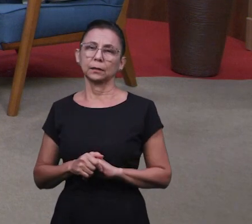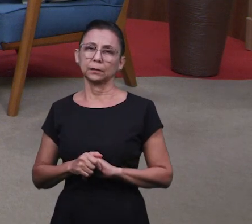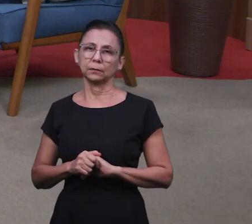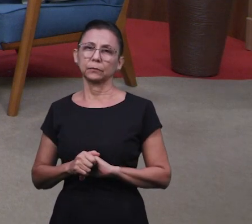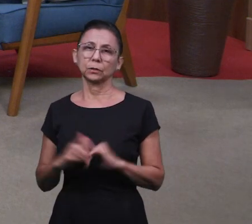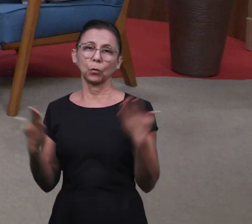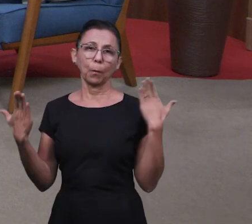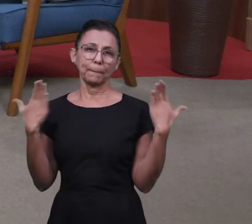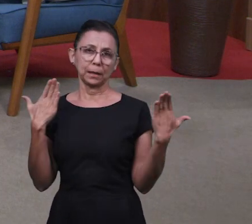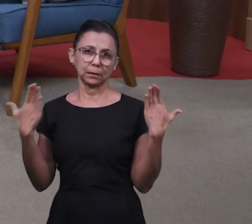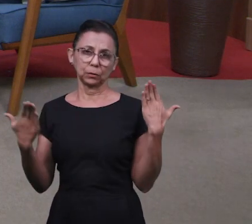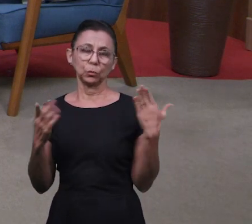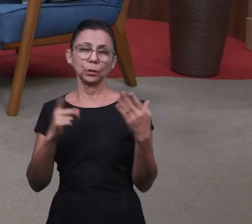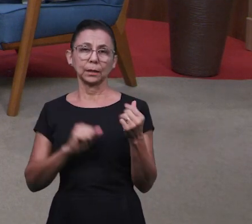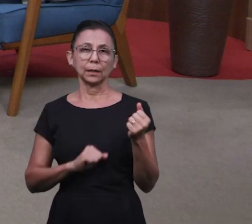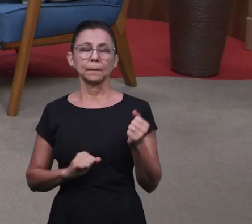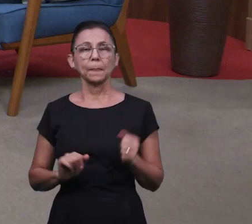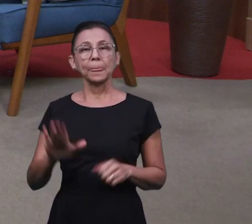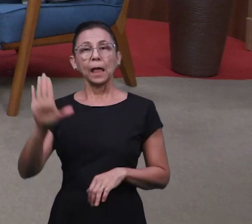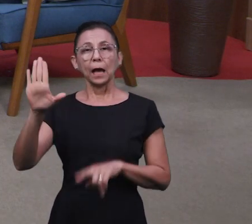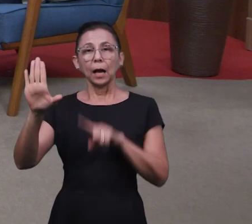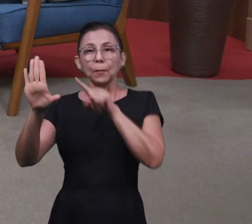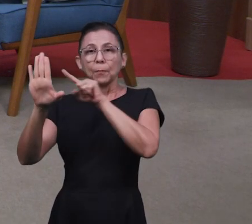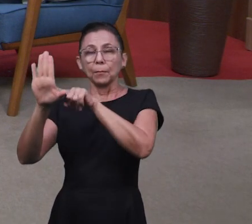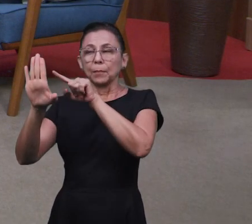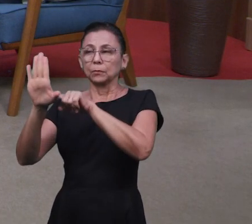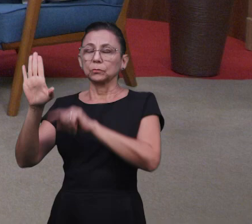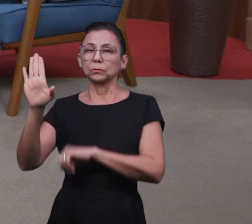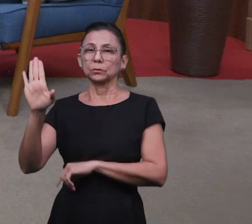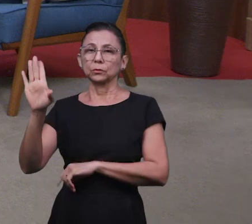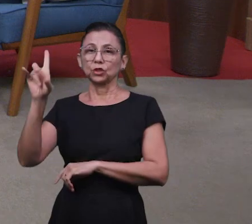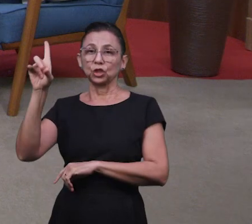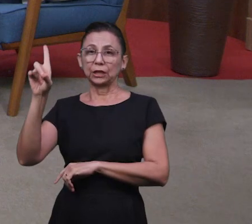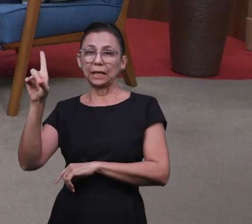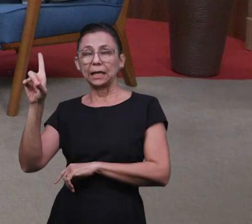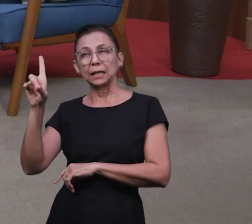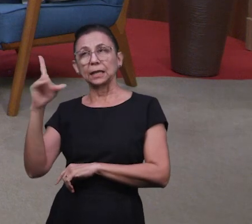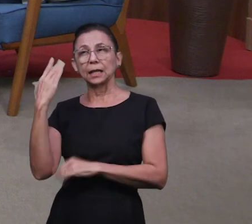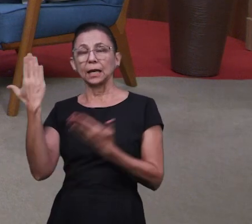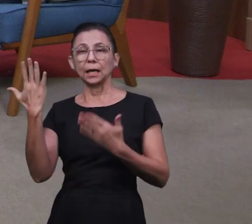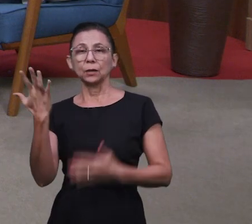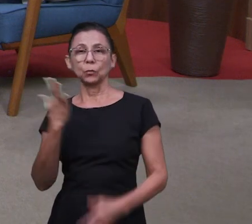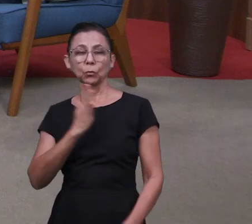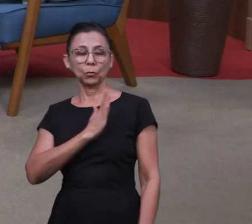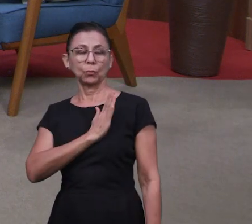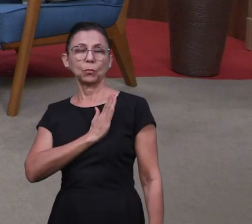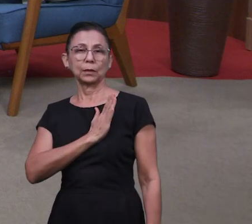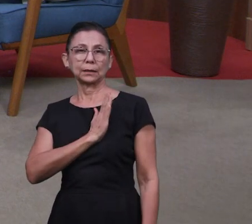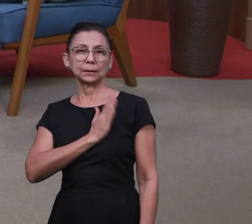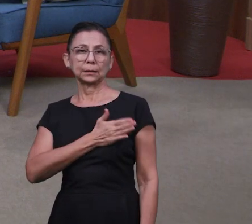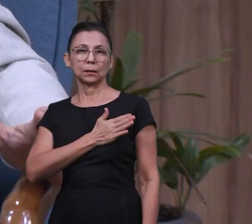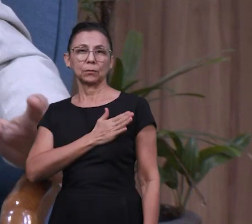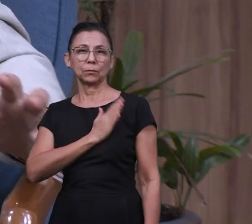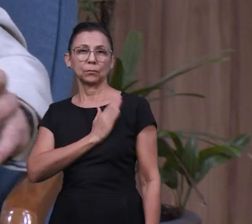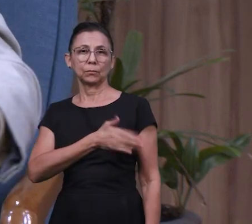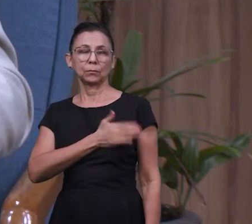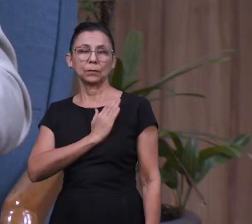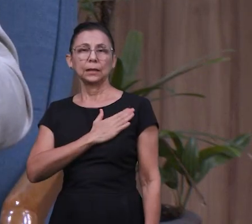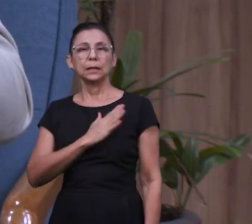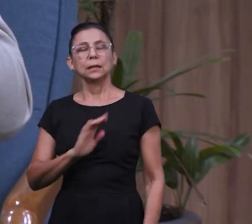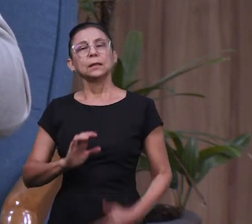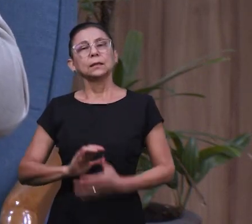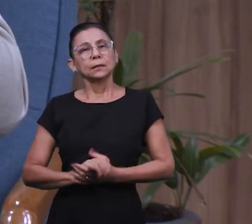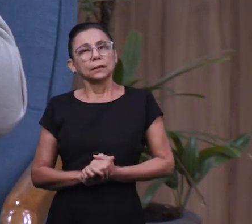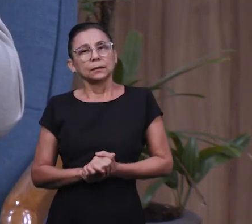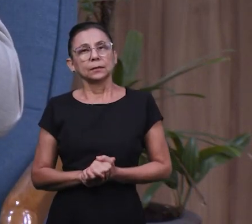alusão à mão direita como aquilo que vem do coração e a destra, a mão direita, como aquilo que